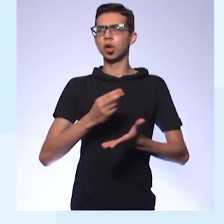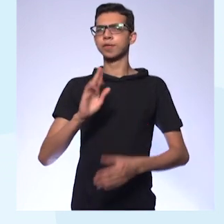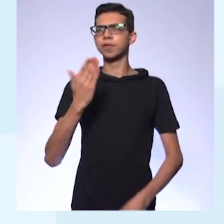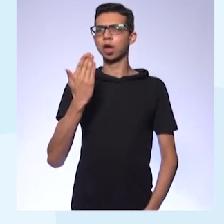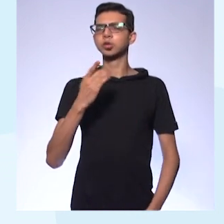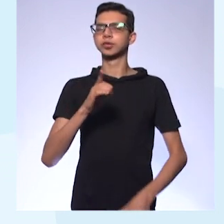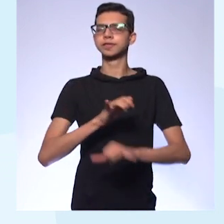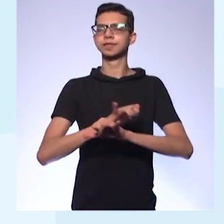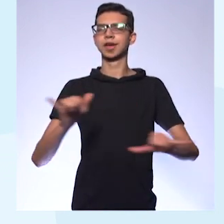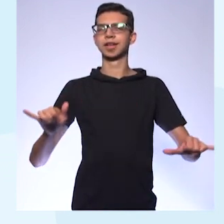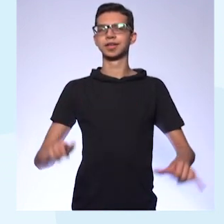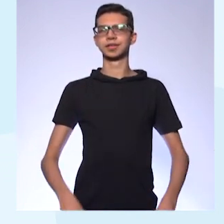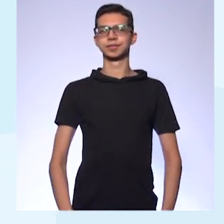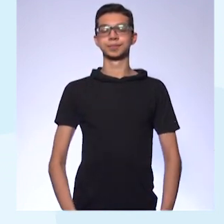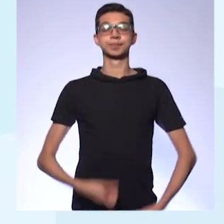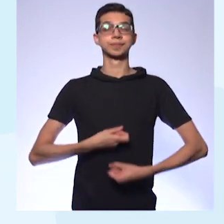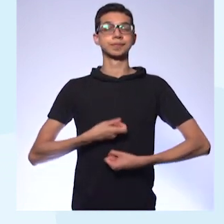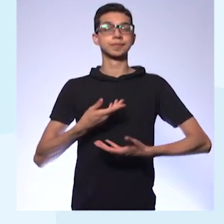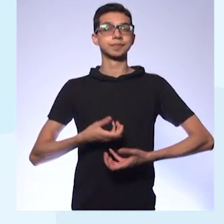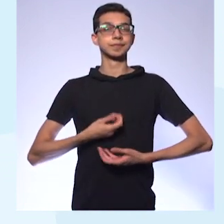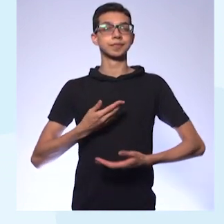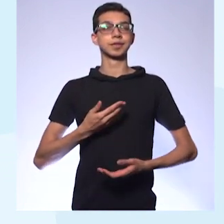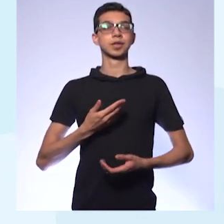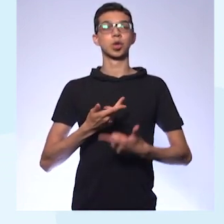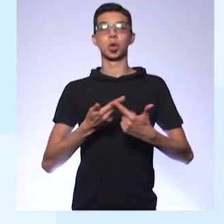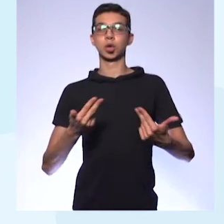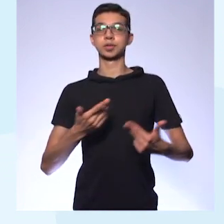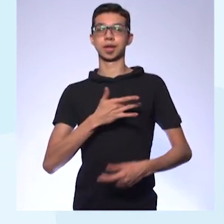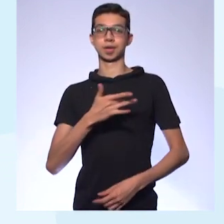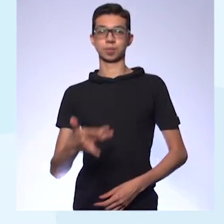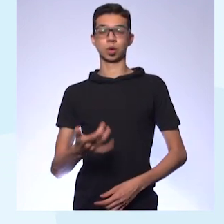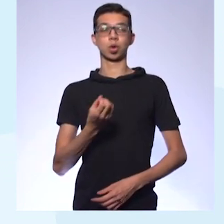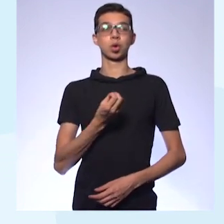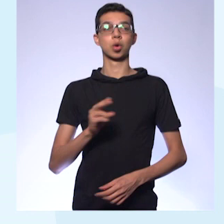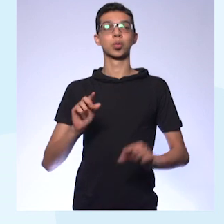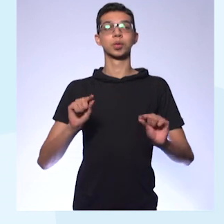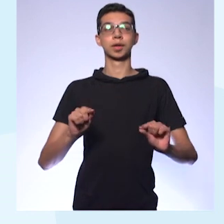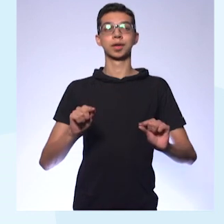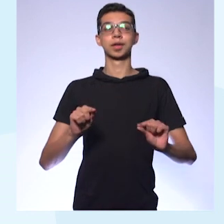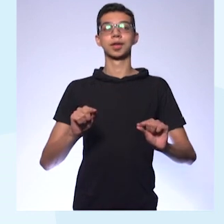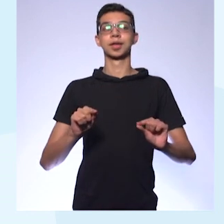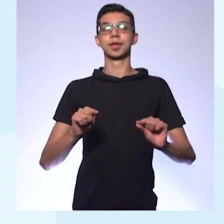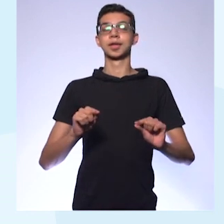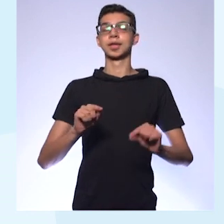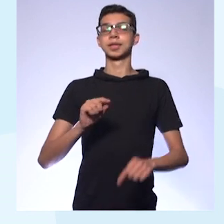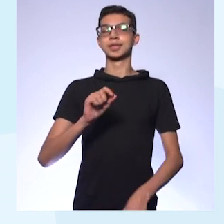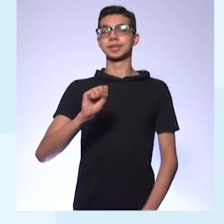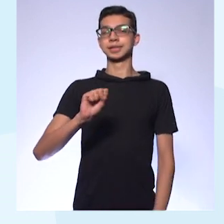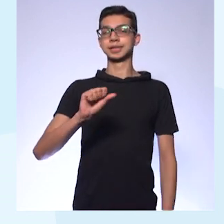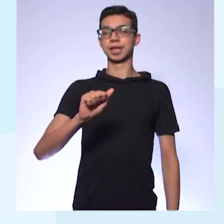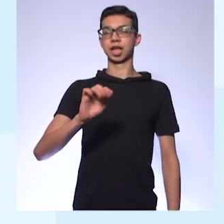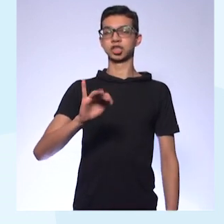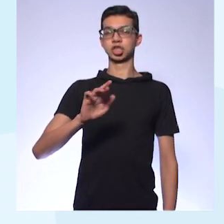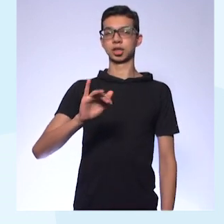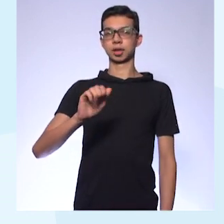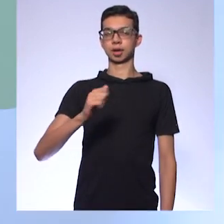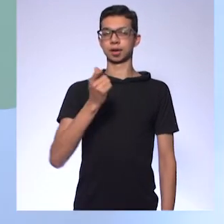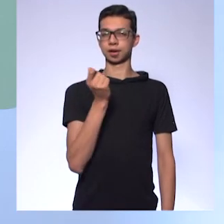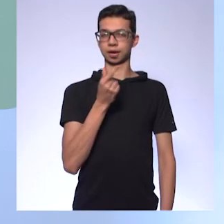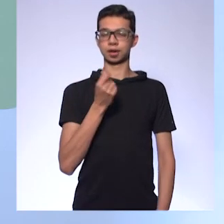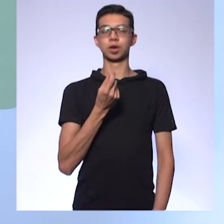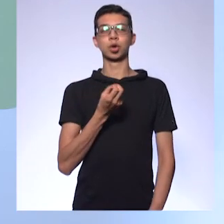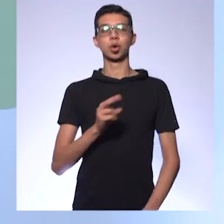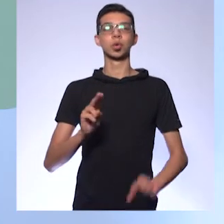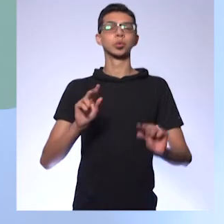Cantigas lírico-amorosas, cantigas satíricas, cantigas de eu lírico feminino. Esses 3 tipos, verdadeiro ou falso? Eles começaram aqui